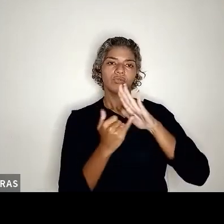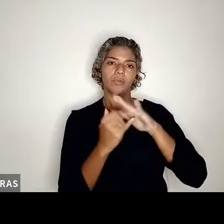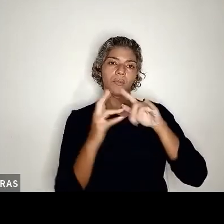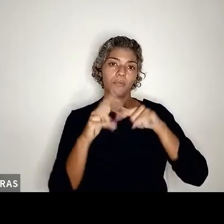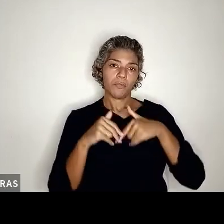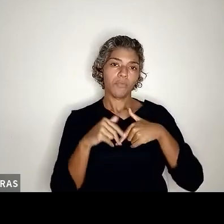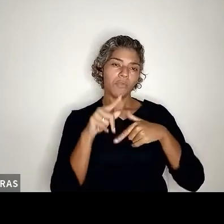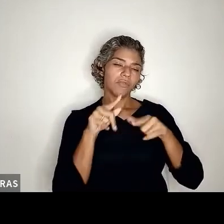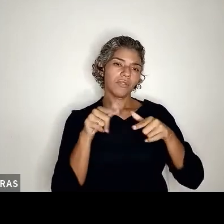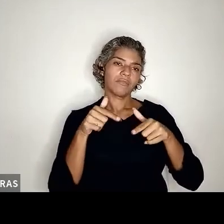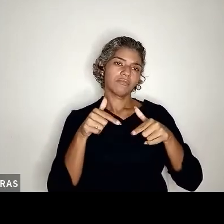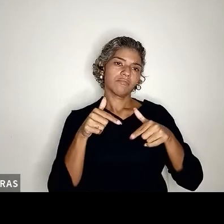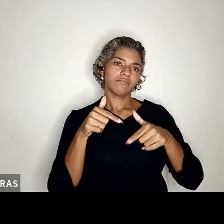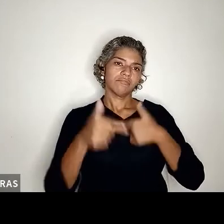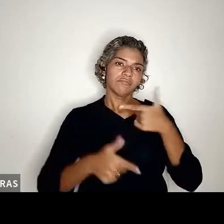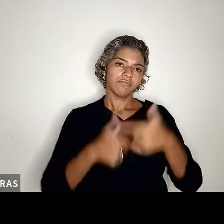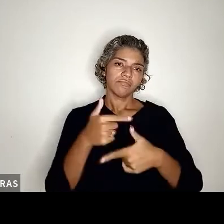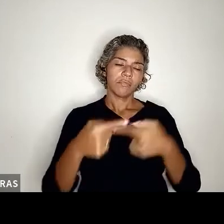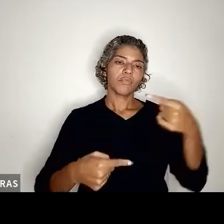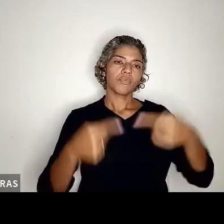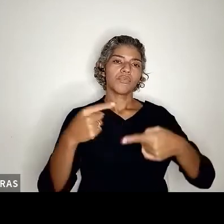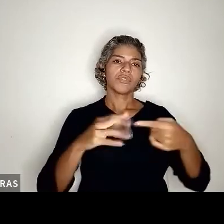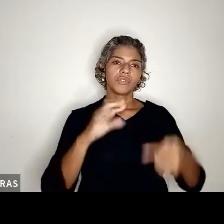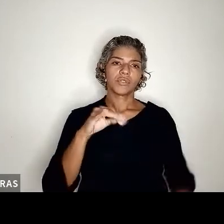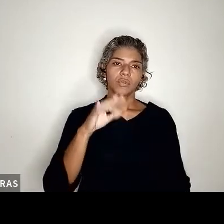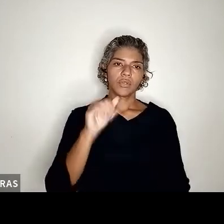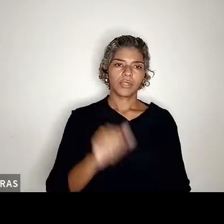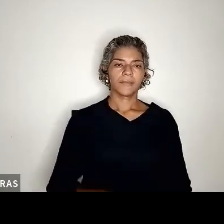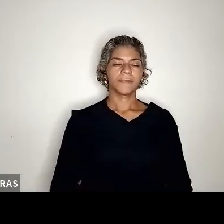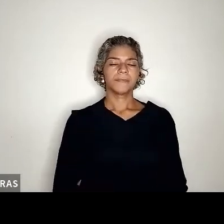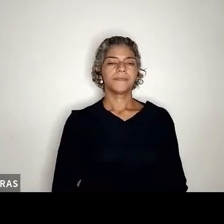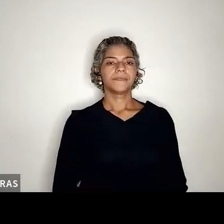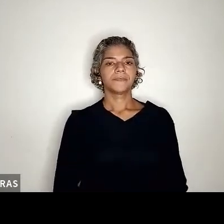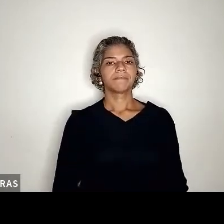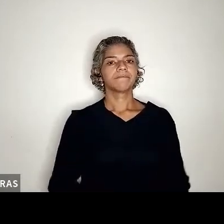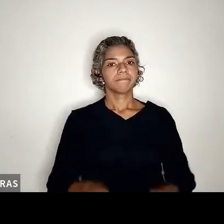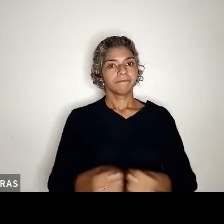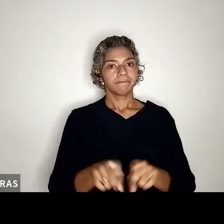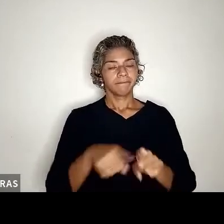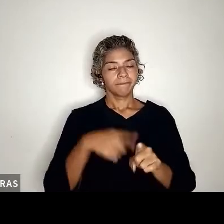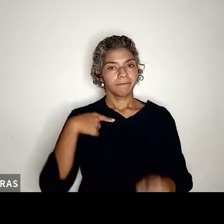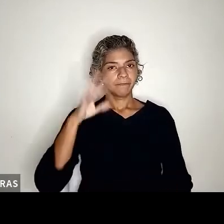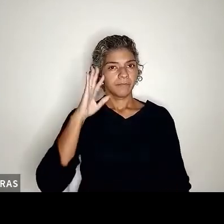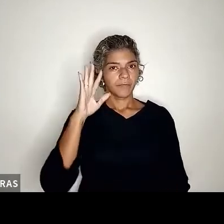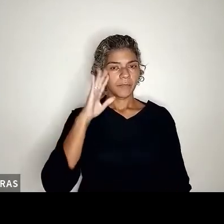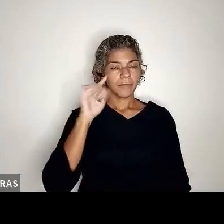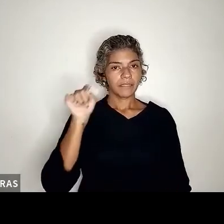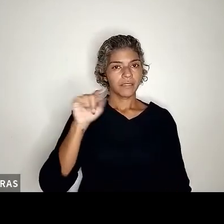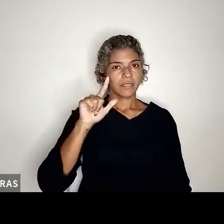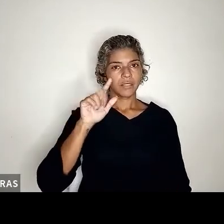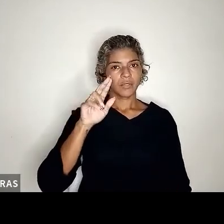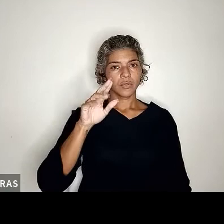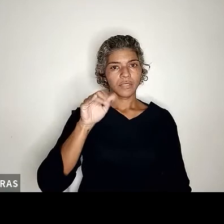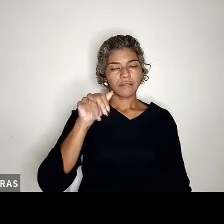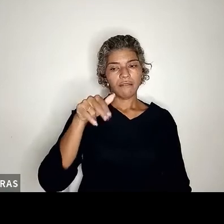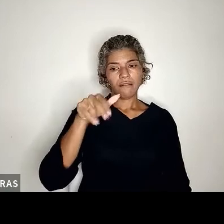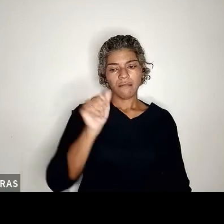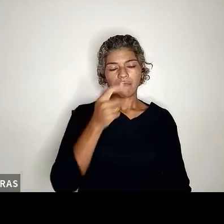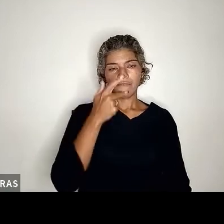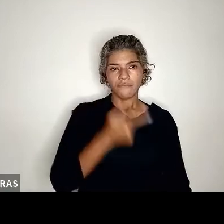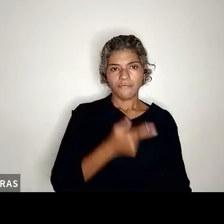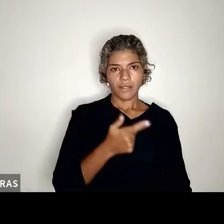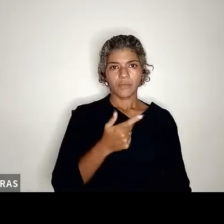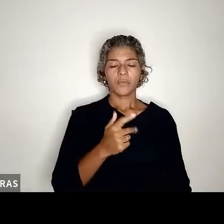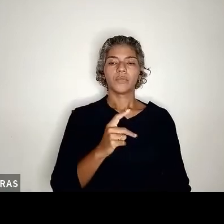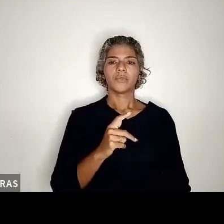né? Eu fiquei pensando muito também no que Luciana agora falou, né, assim, que a gente, em que medida a gente está falando de inclusão